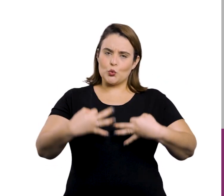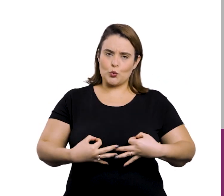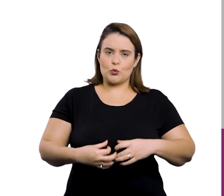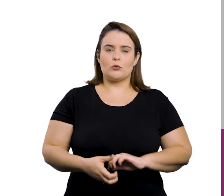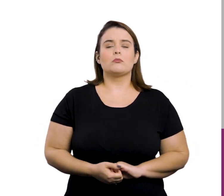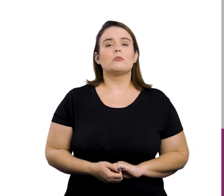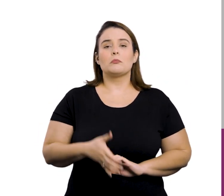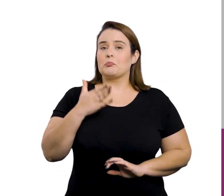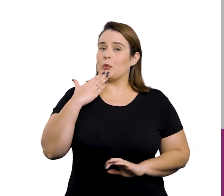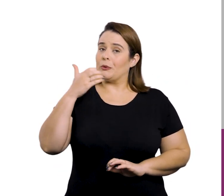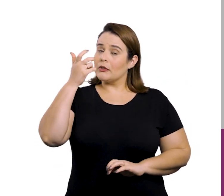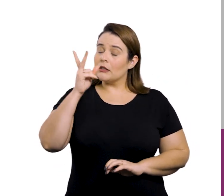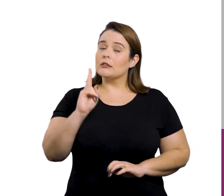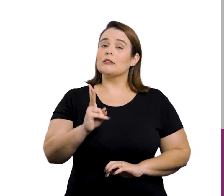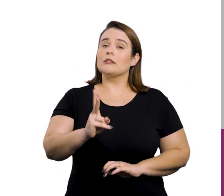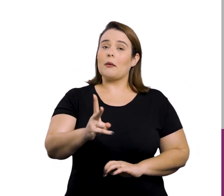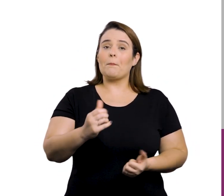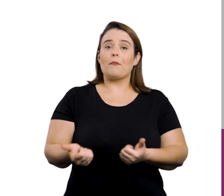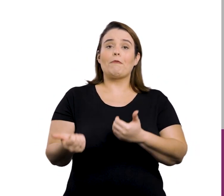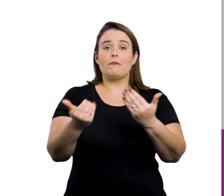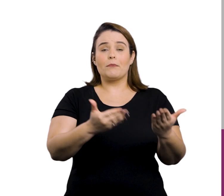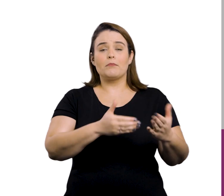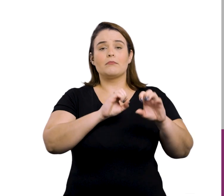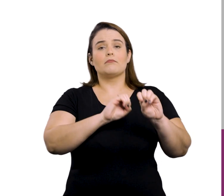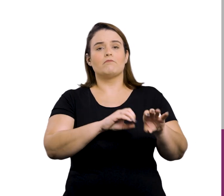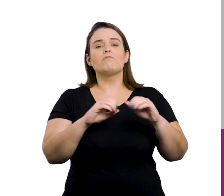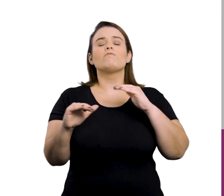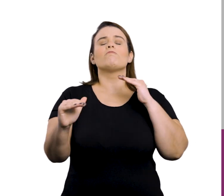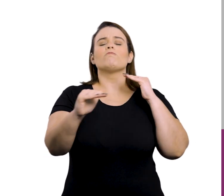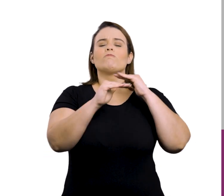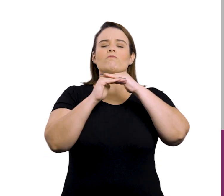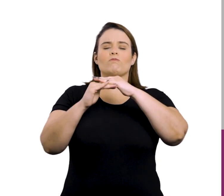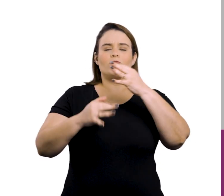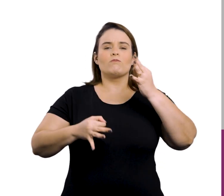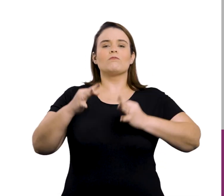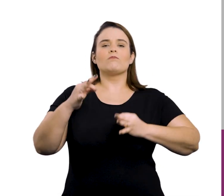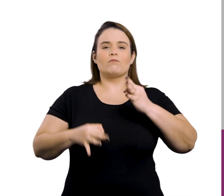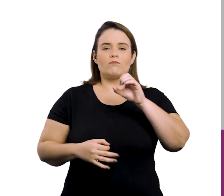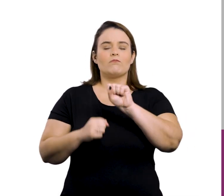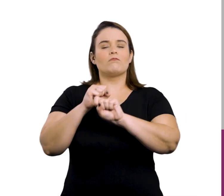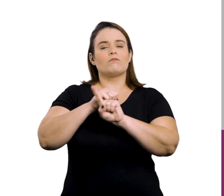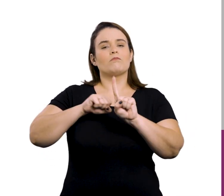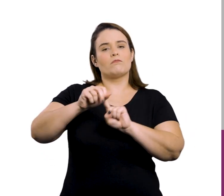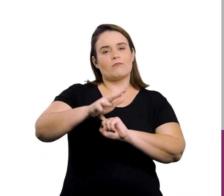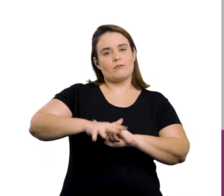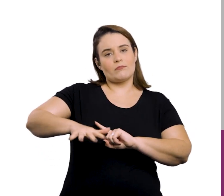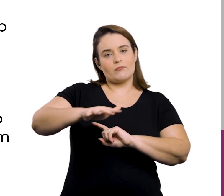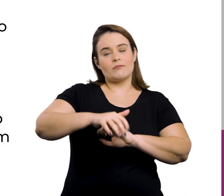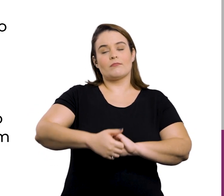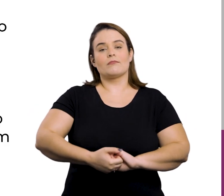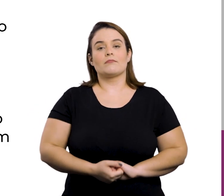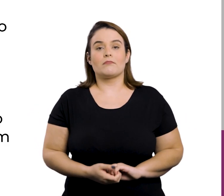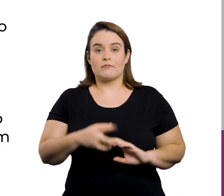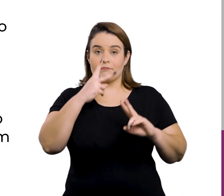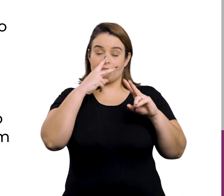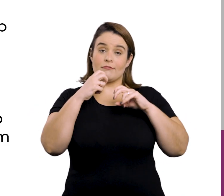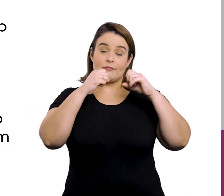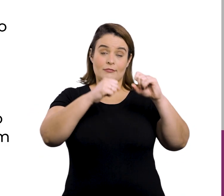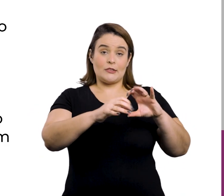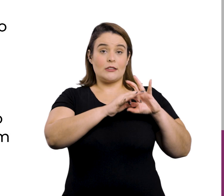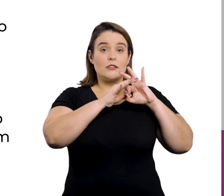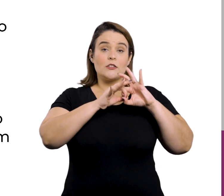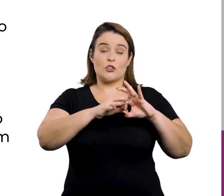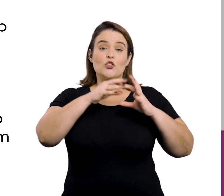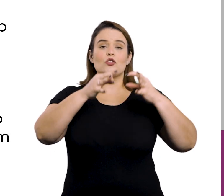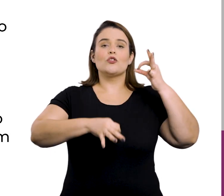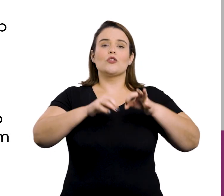mais justa, melhorando as condições de oferta do ensino com equidade e justiça social. Para fortalecer a